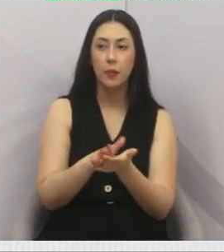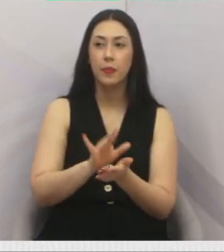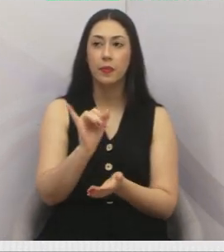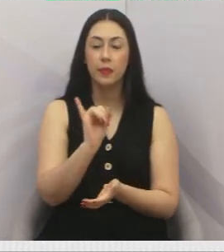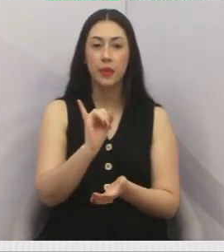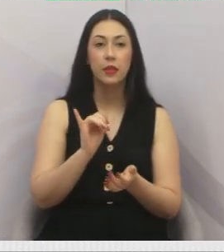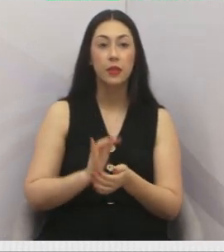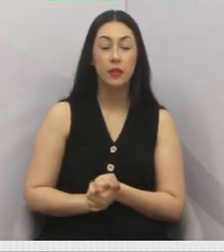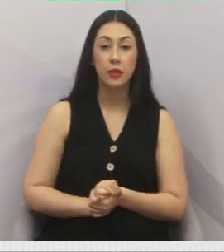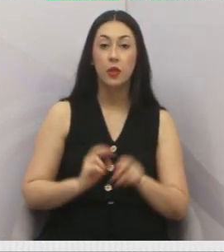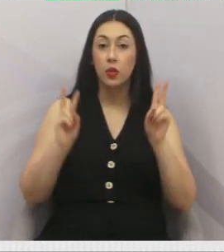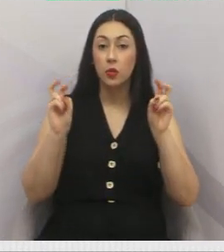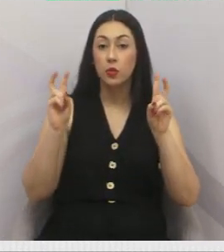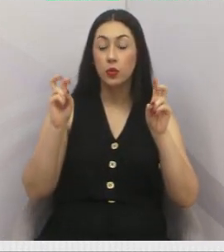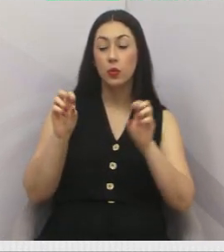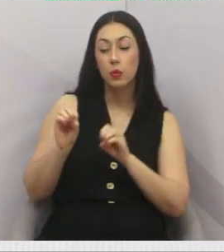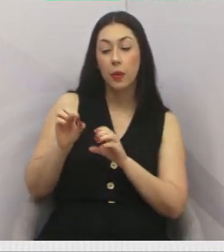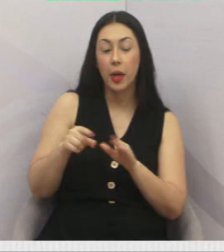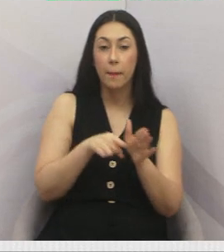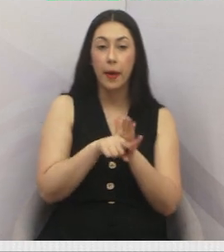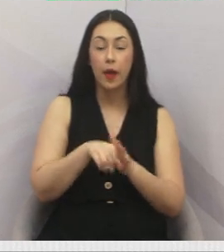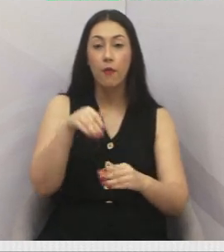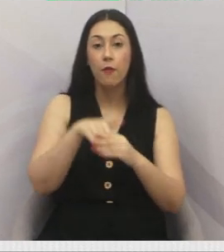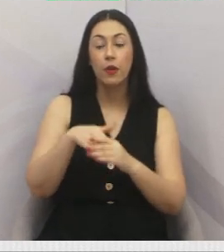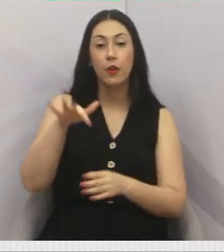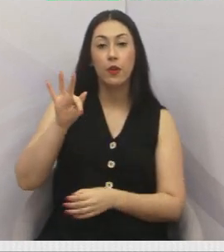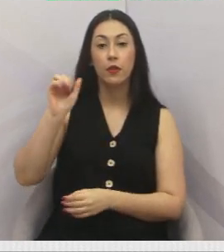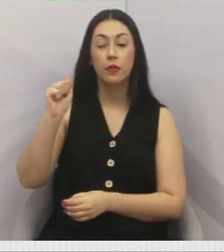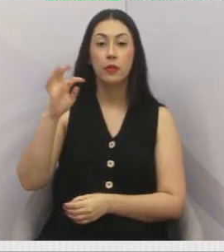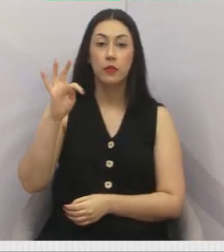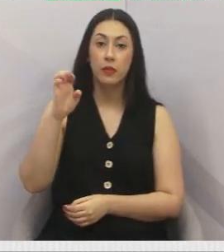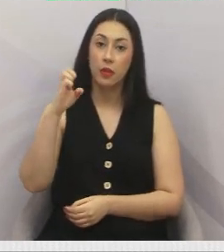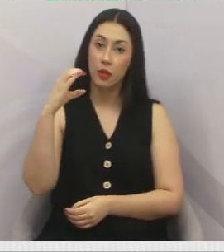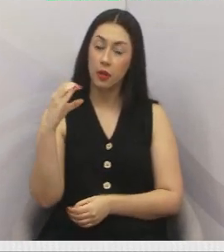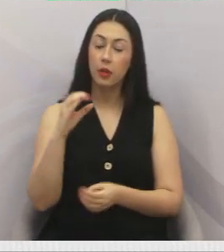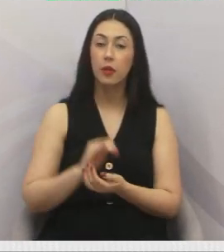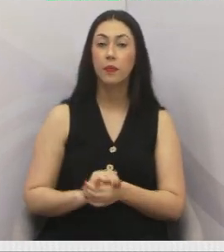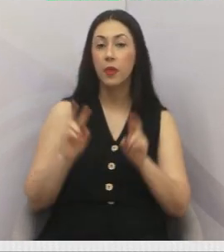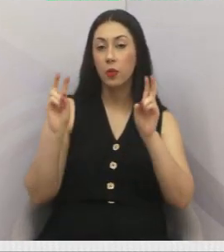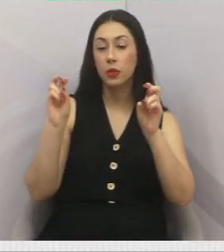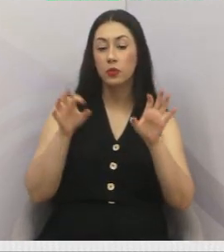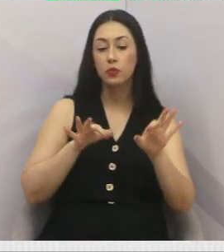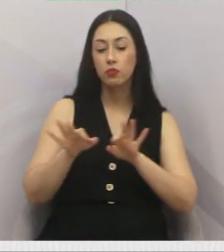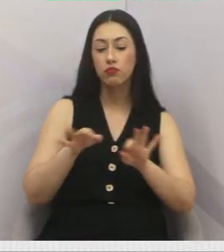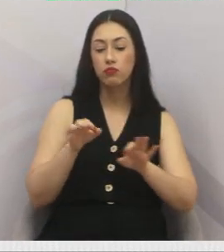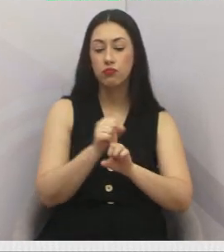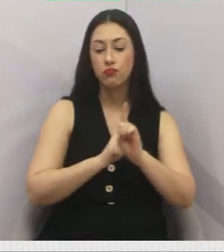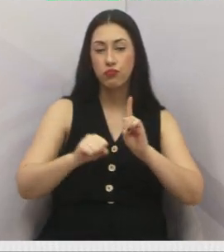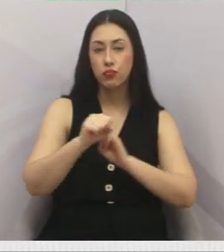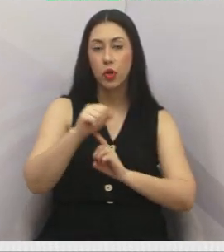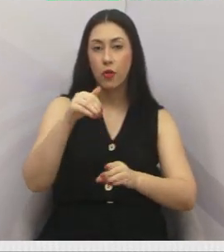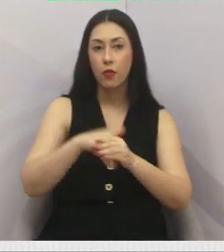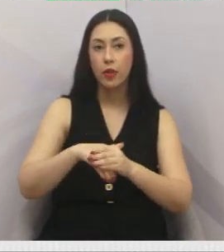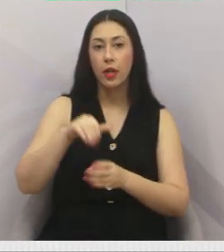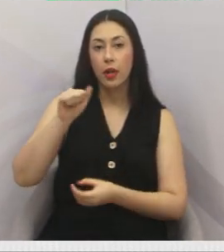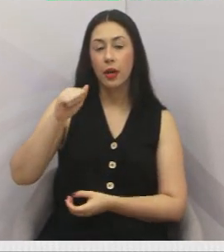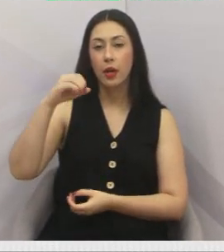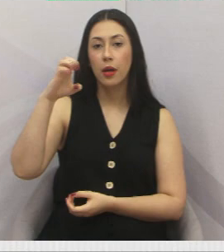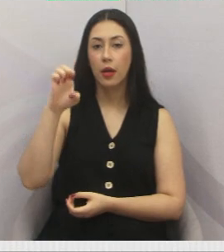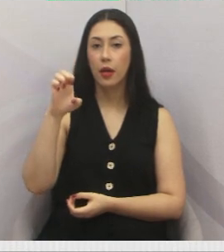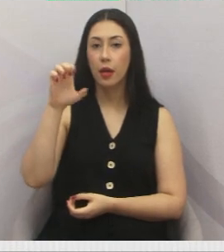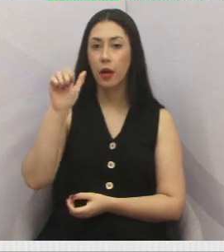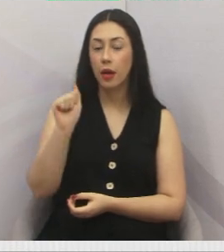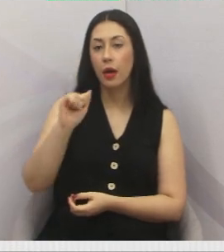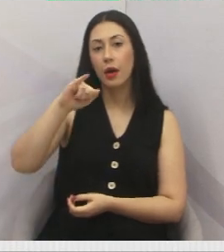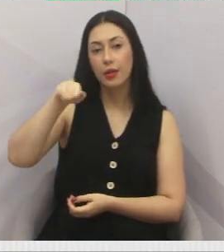entidades acadêmicas, um voto para a FATEC Jacareí. Segmento organização da sociedade civil, um voto para a AEAJ, Associação